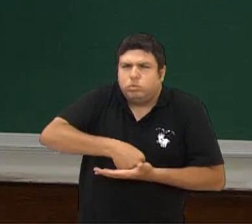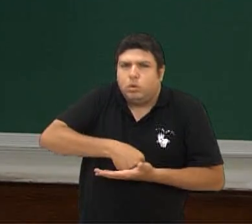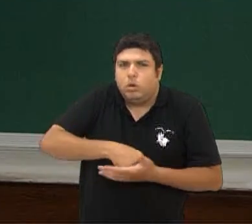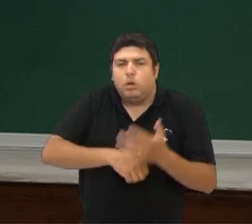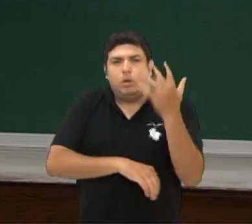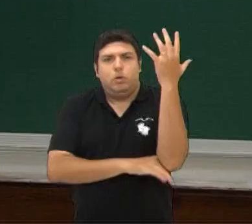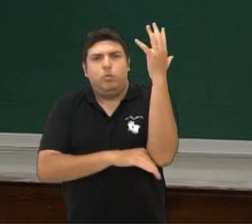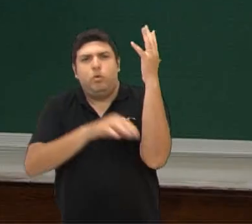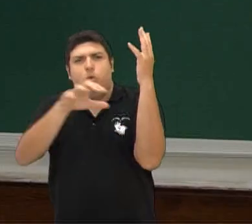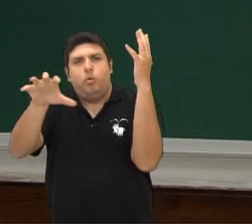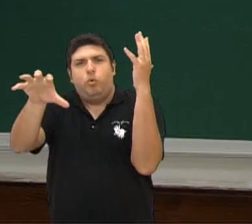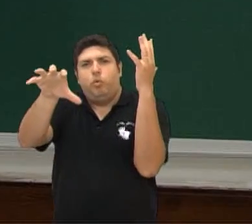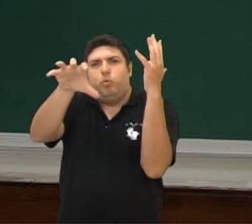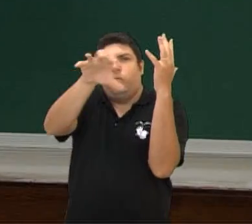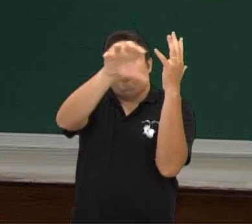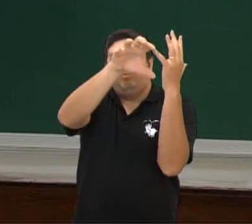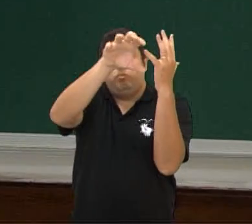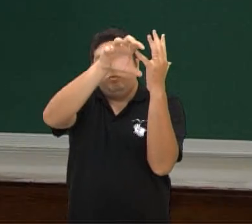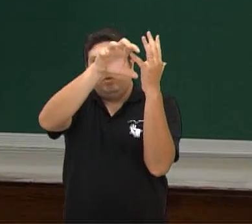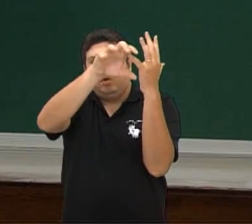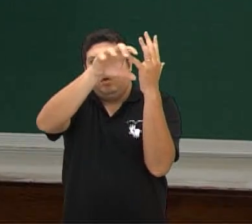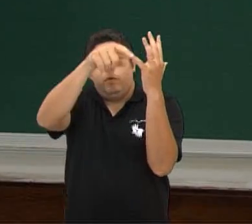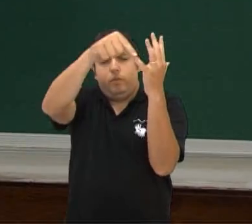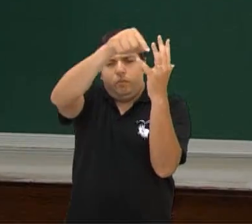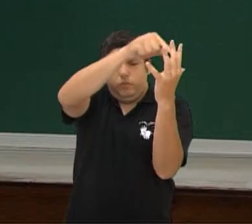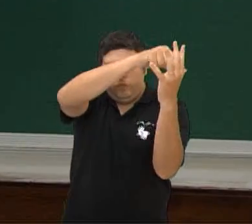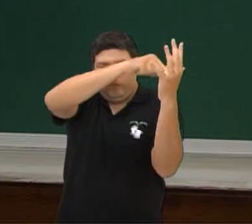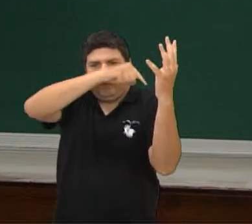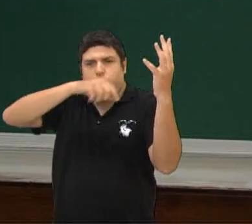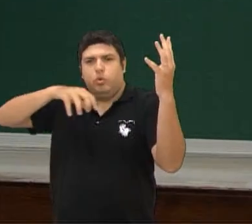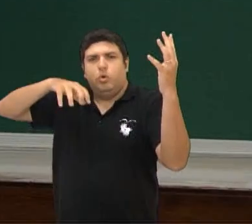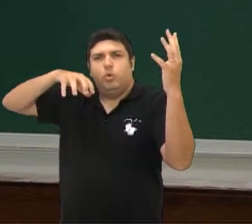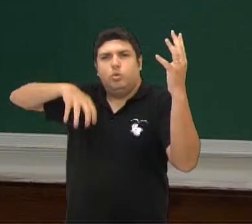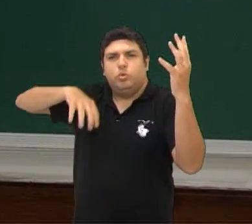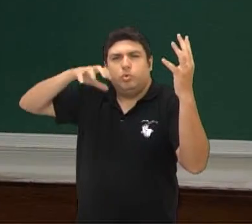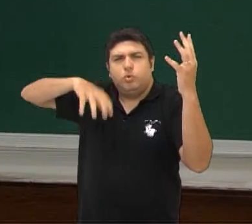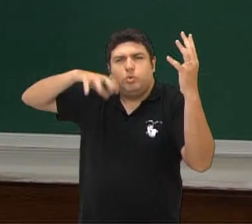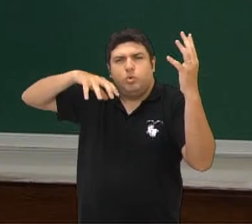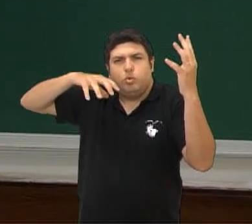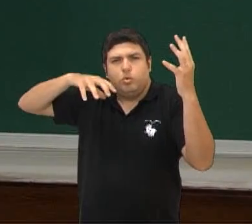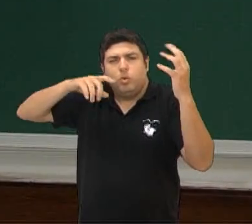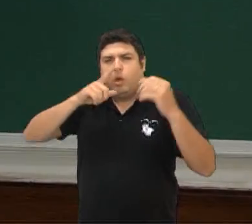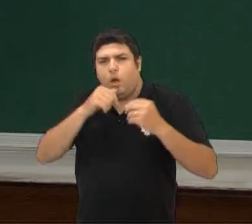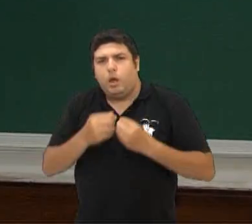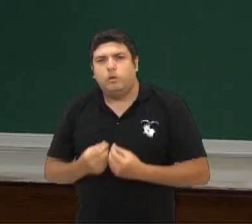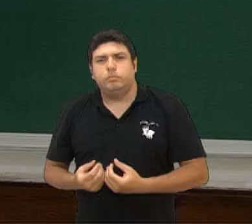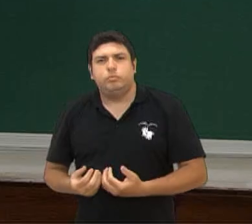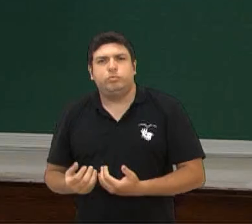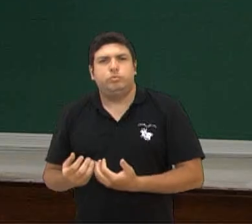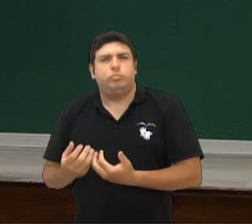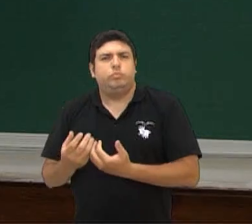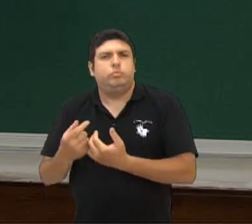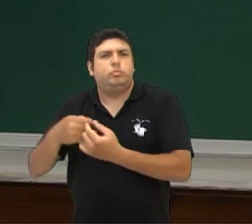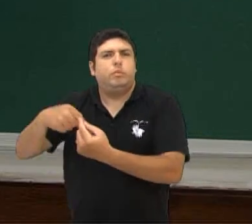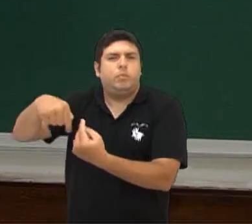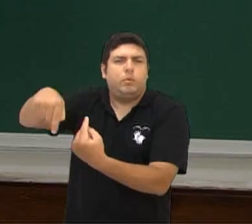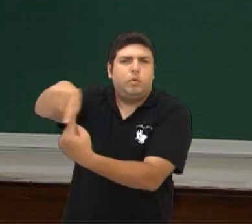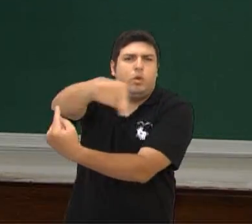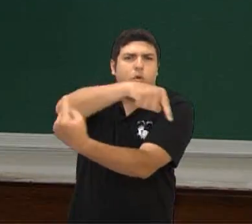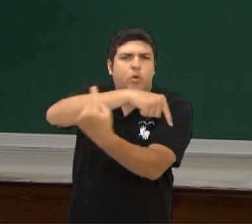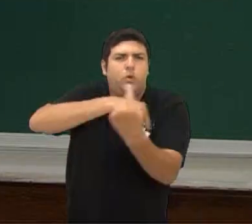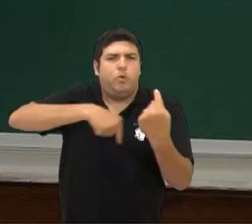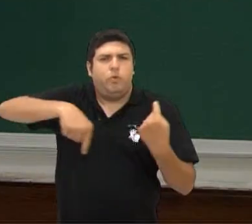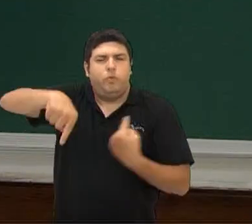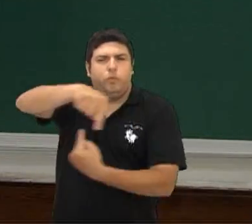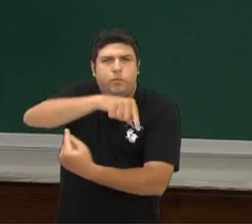atraem essas nuvens para lá, né? Para fazer chover aqui e formar depois novas nuvens, porque a água evapora lá porque é muito quente. Então, está dizendo que a Amazônia